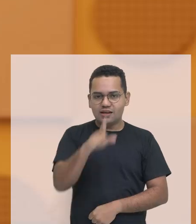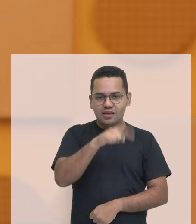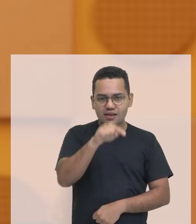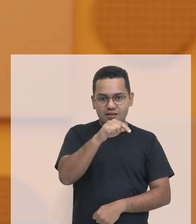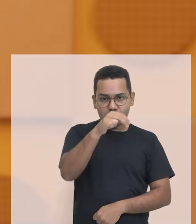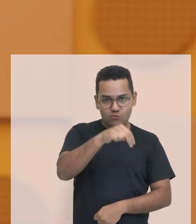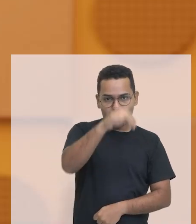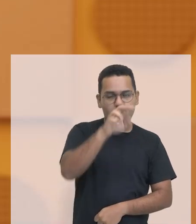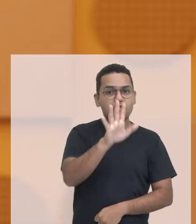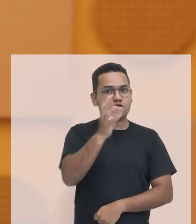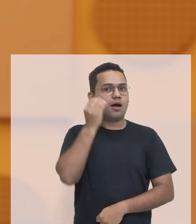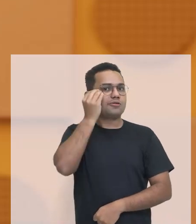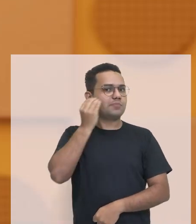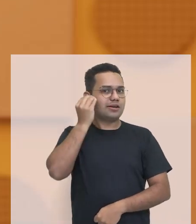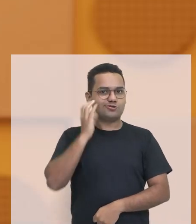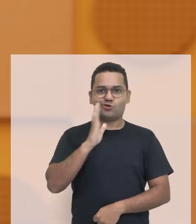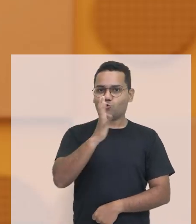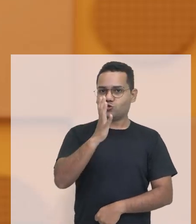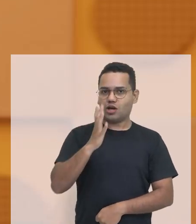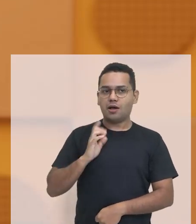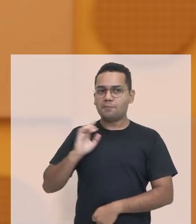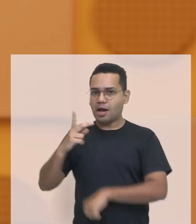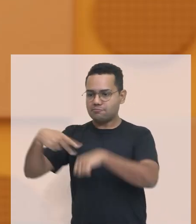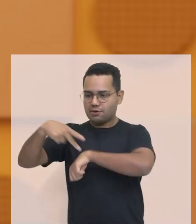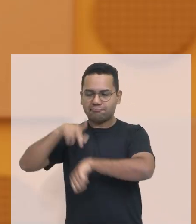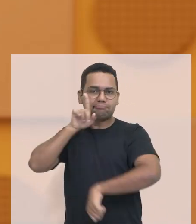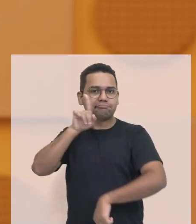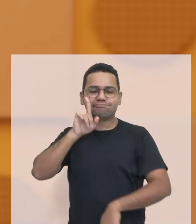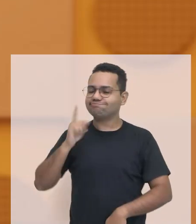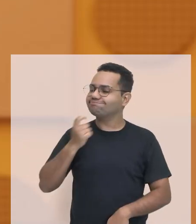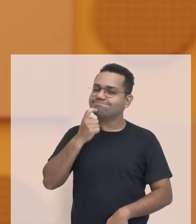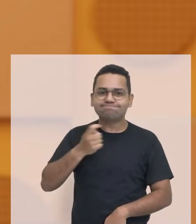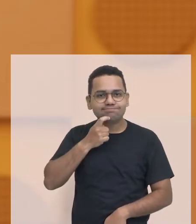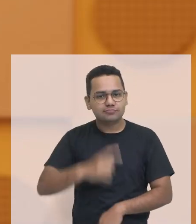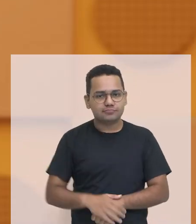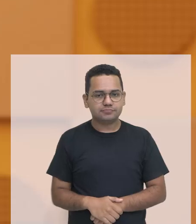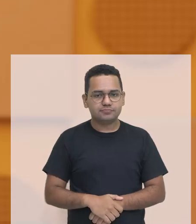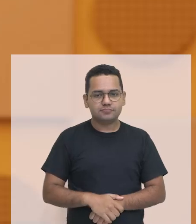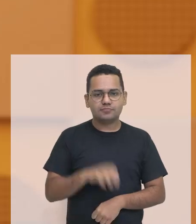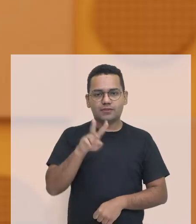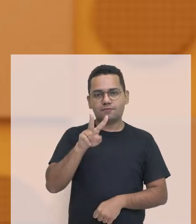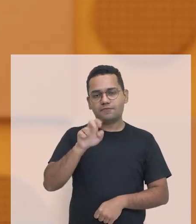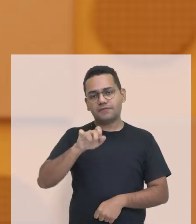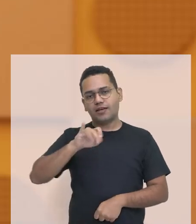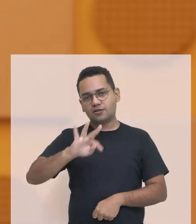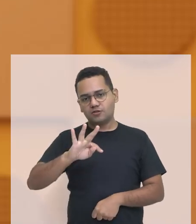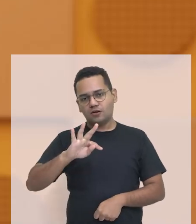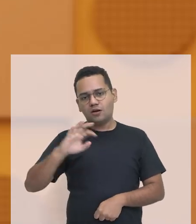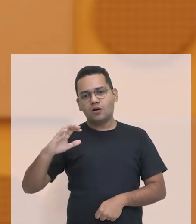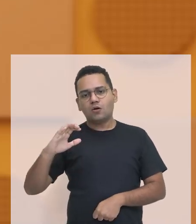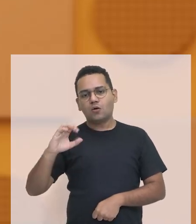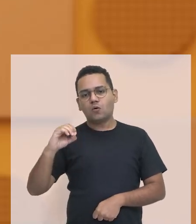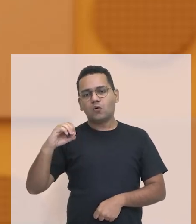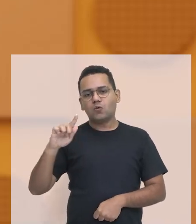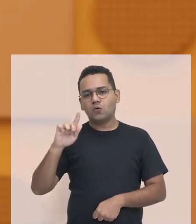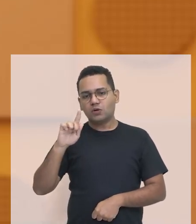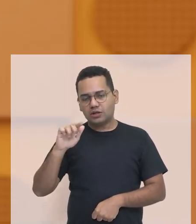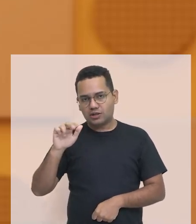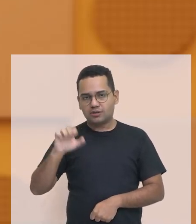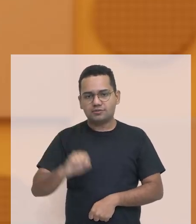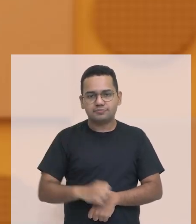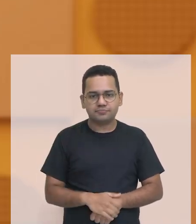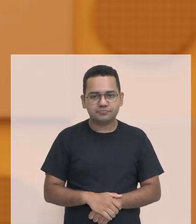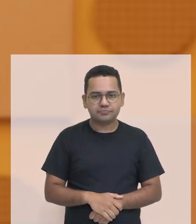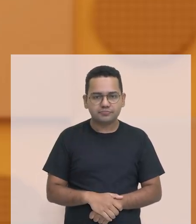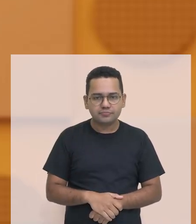os norte-americanos não tinham a mesma sorte, né? E ainda tinha a presença dos Vietcongs, que eram justamente as pessoas do Vietnã